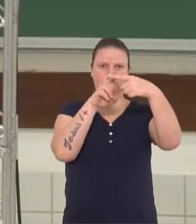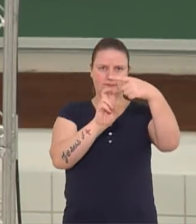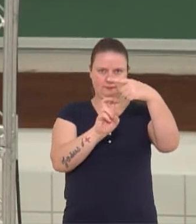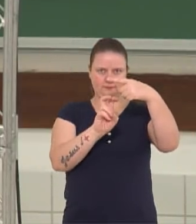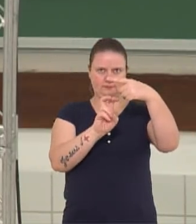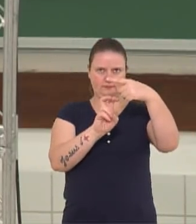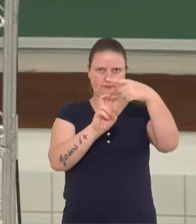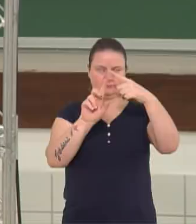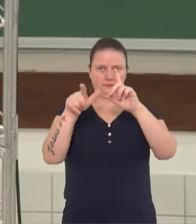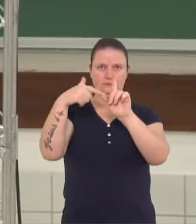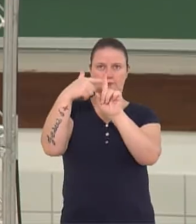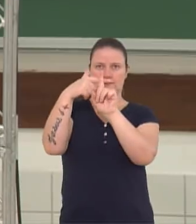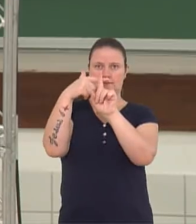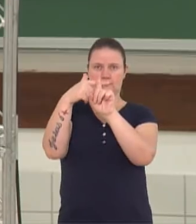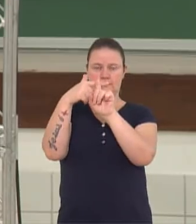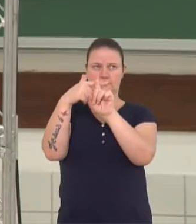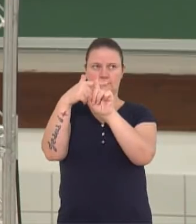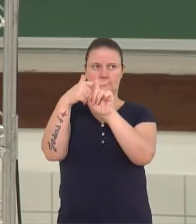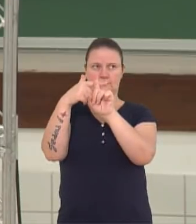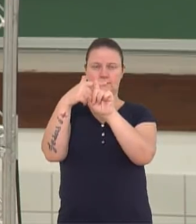2/5 mais